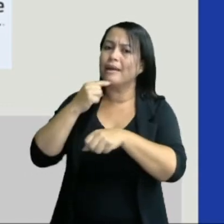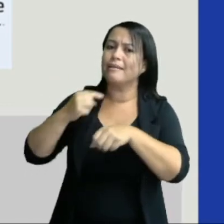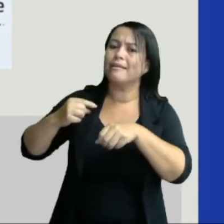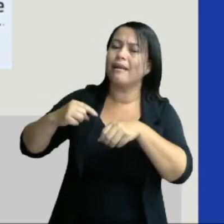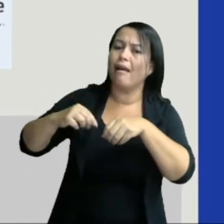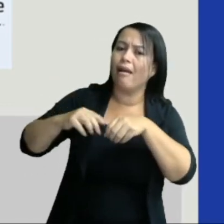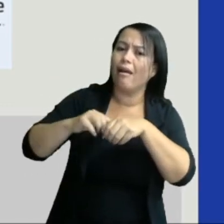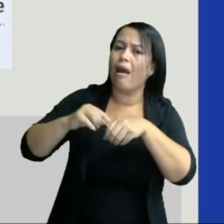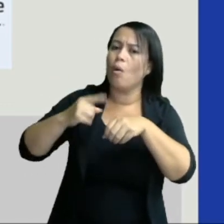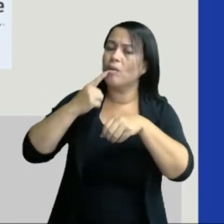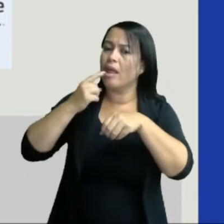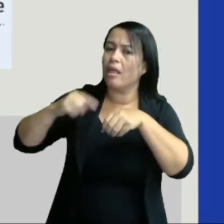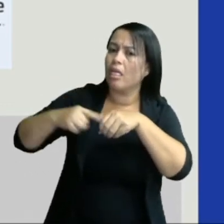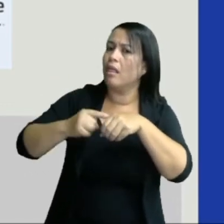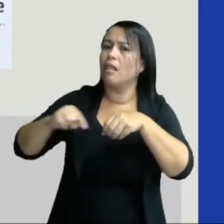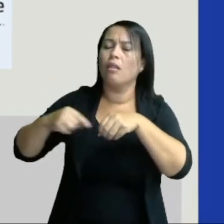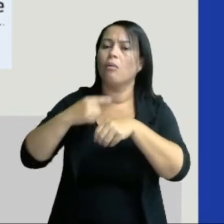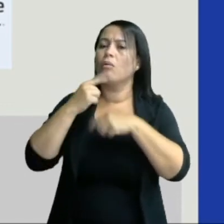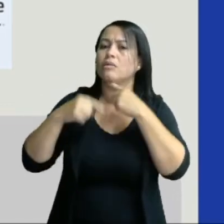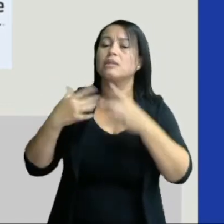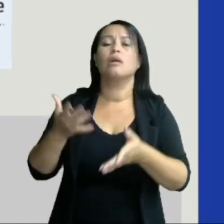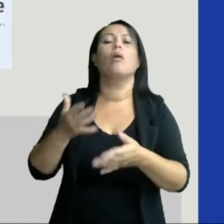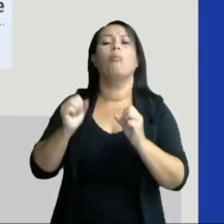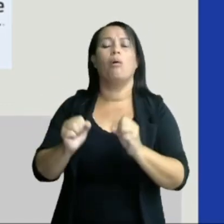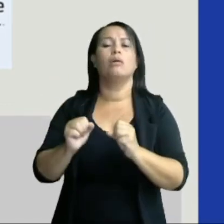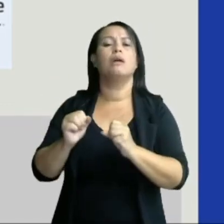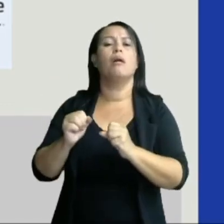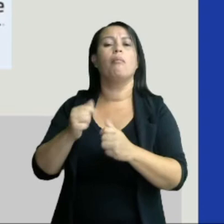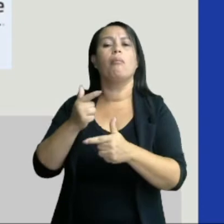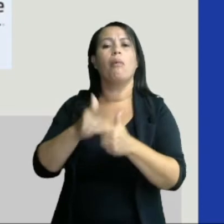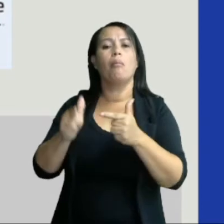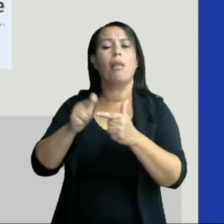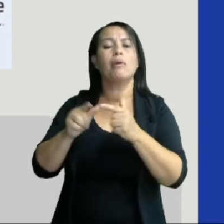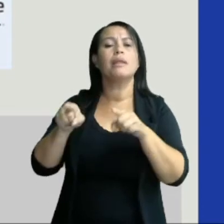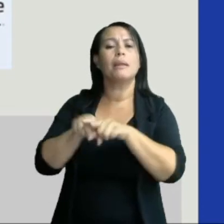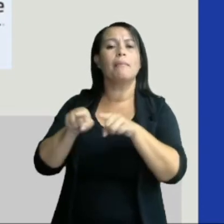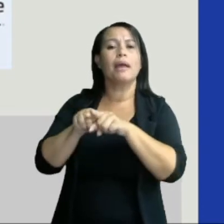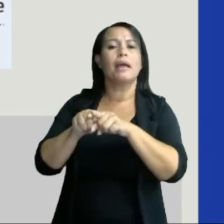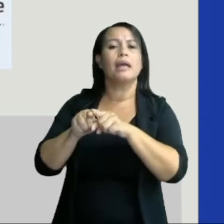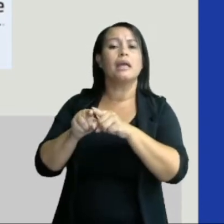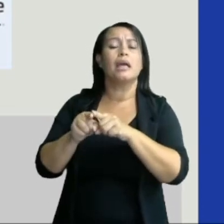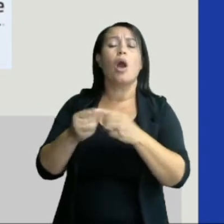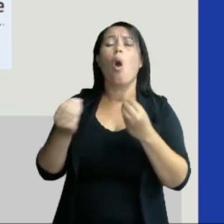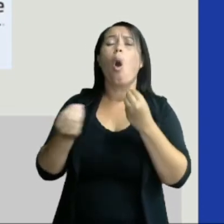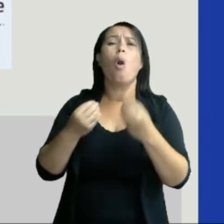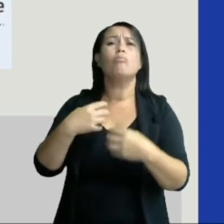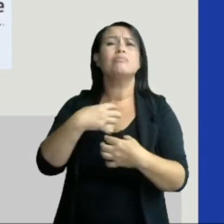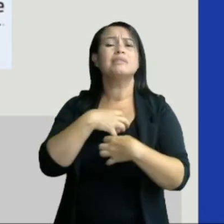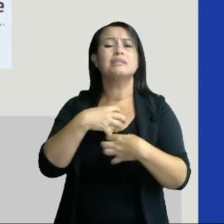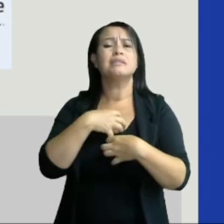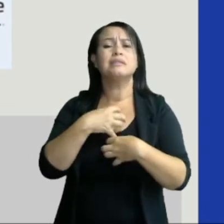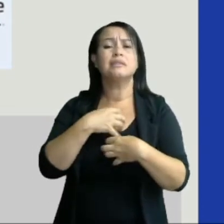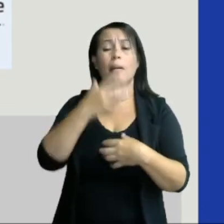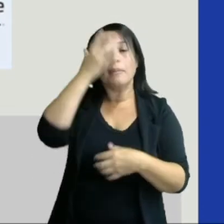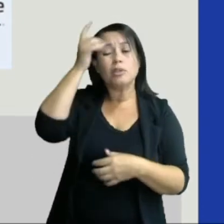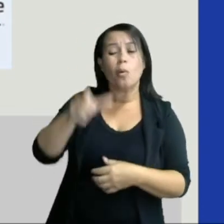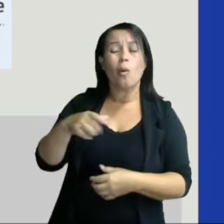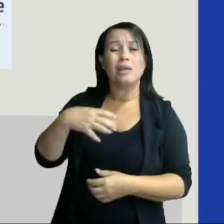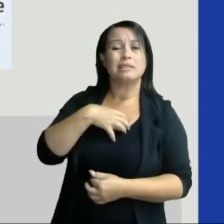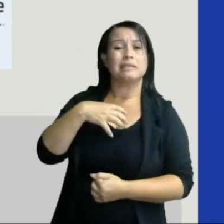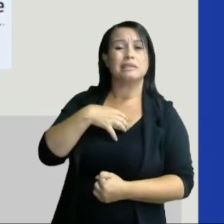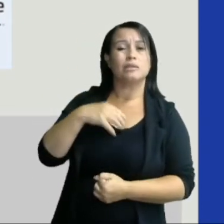oxigênio nas lesões e morte dos neurônios. Mas quais são os sinais de uma pessoa que está tendo um